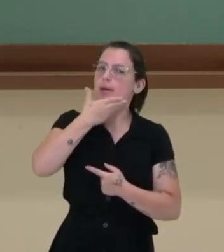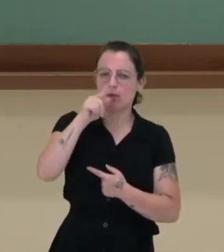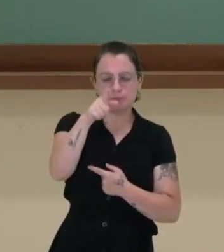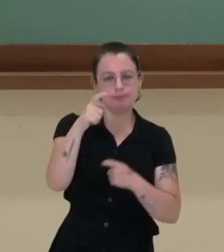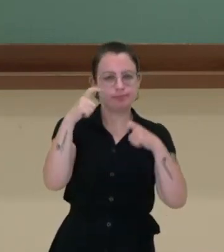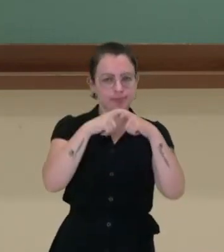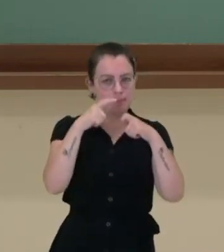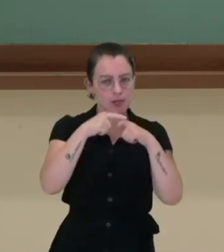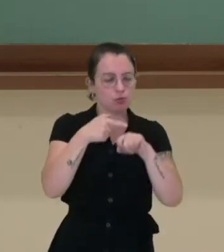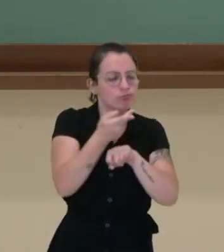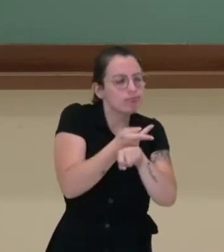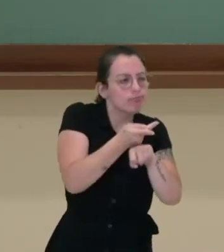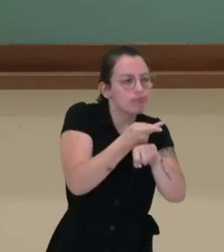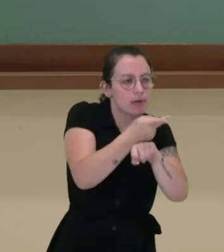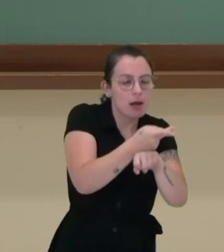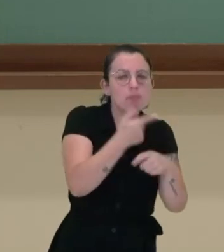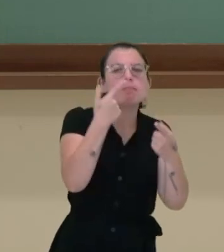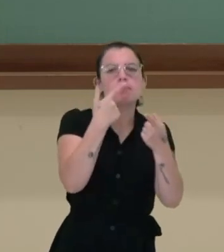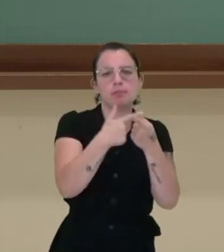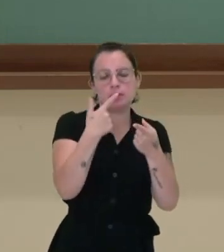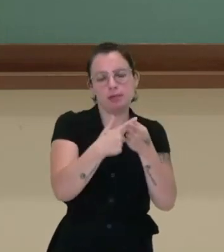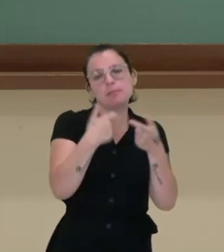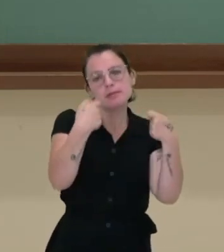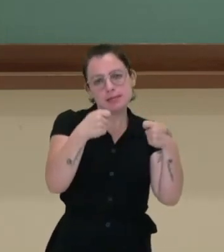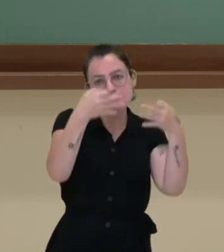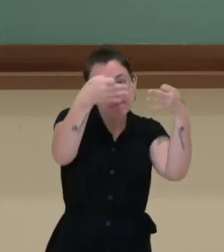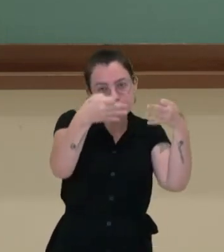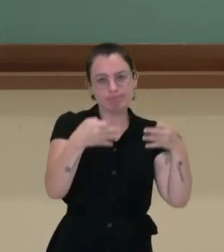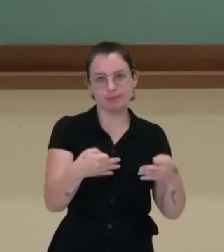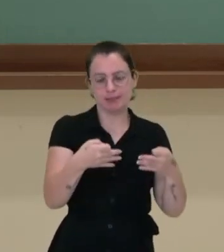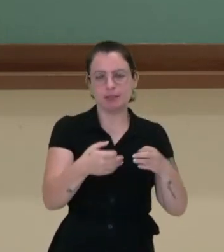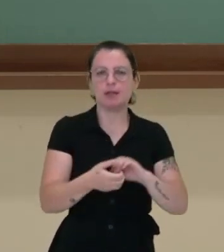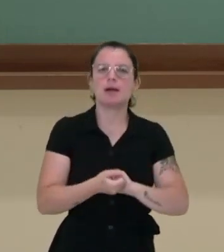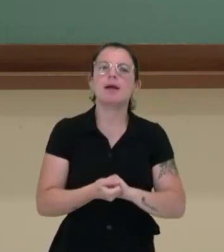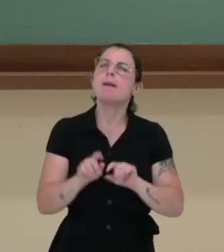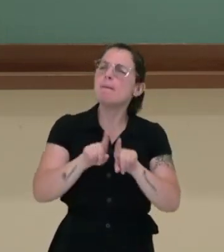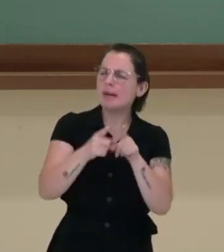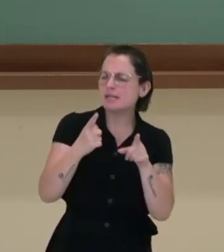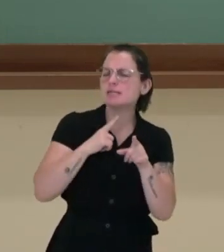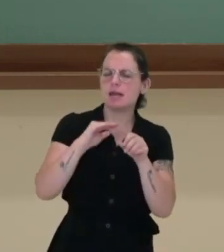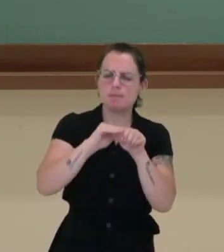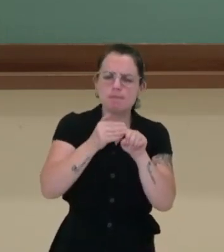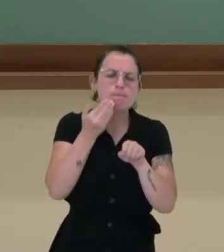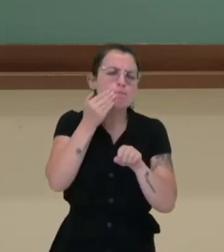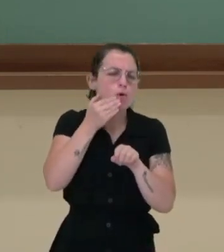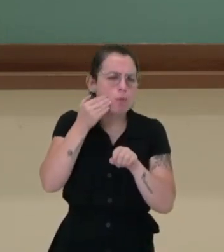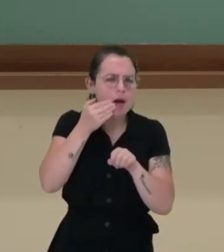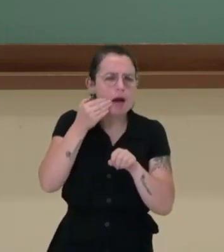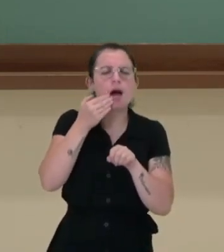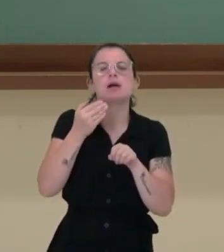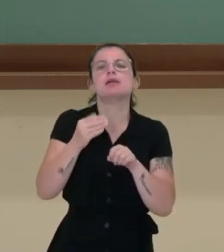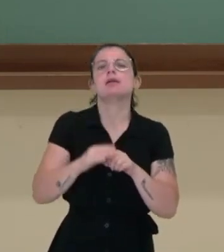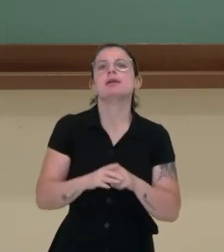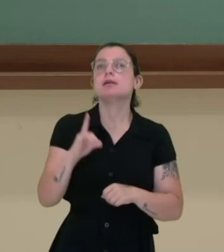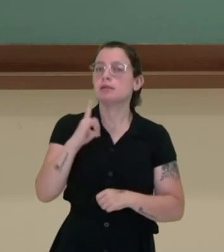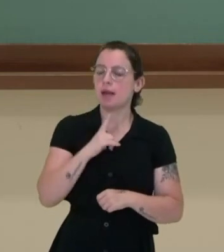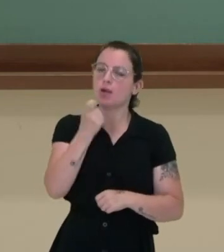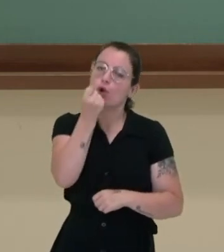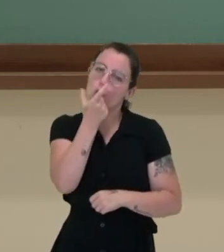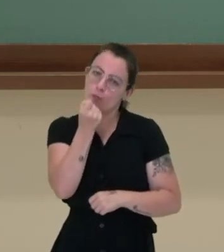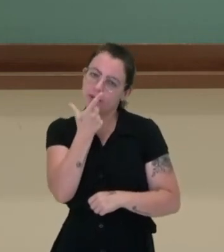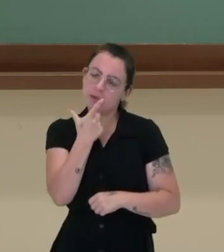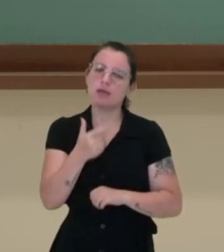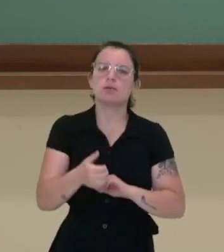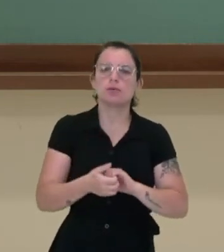até para saber o que é corretamente. Mas existem pomadas, existem remédios comprimidos